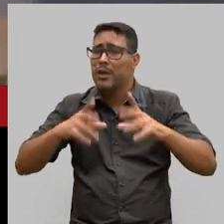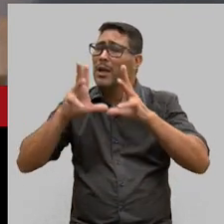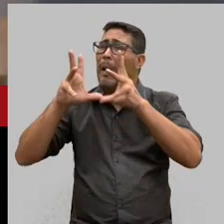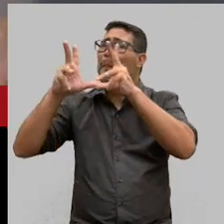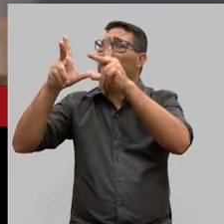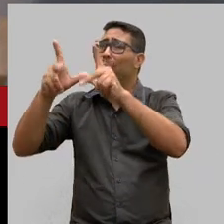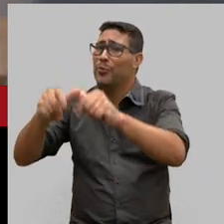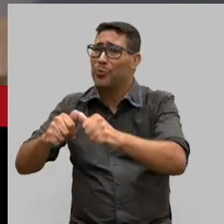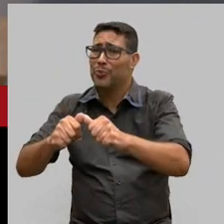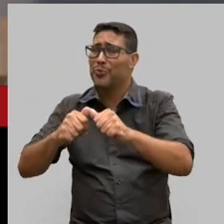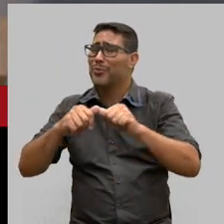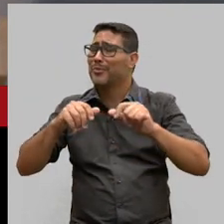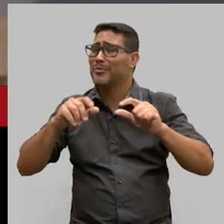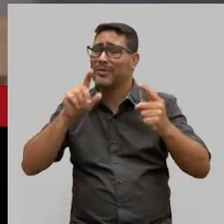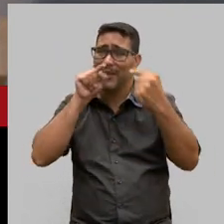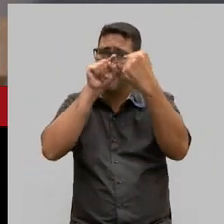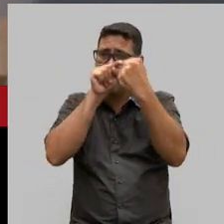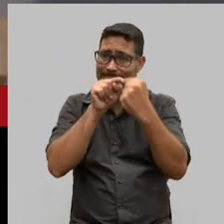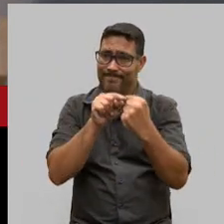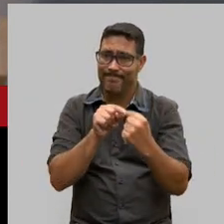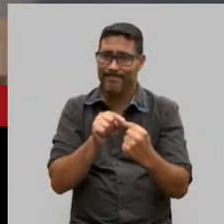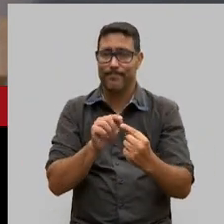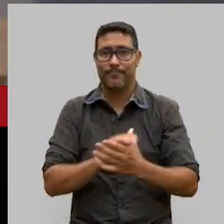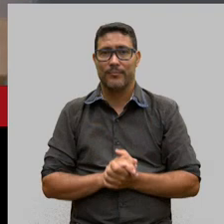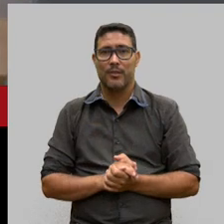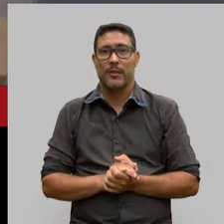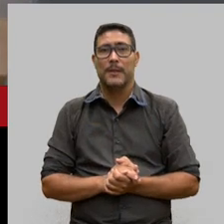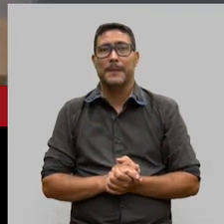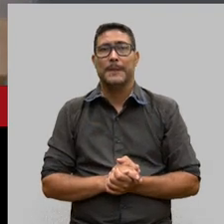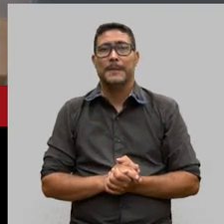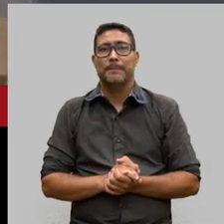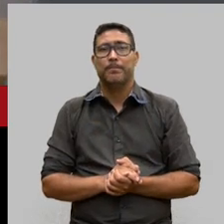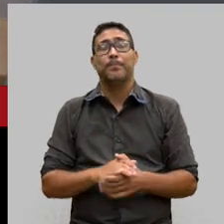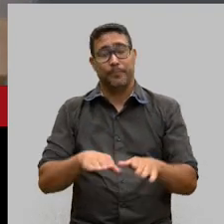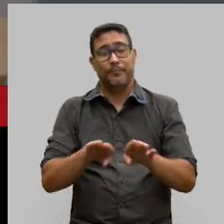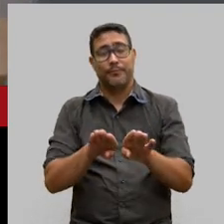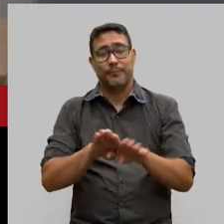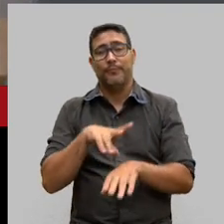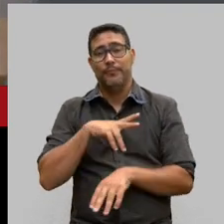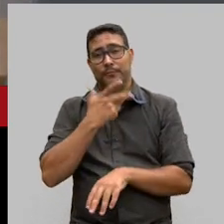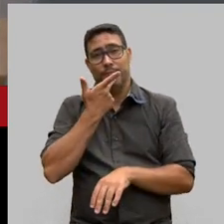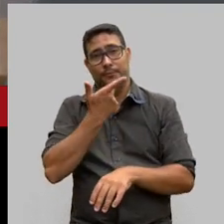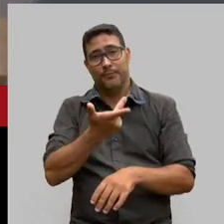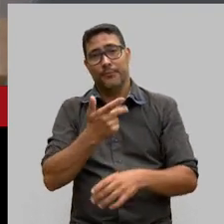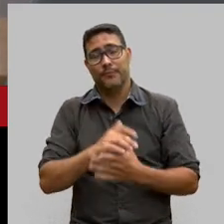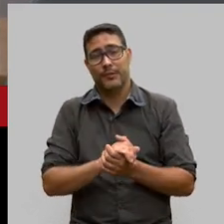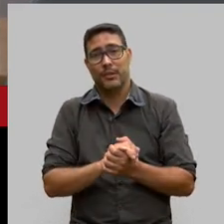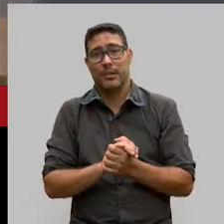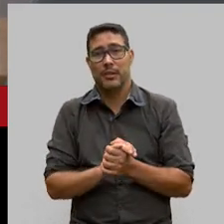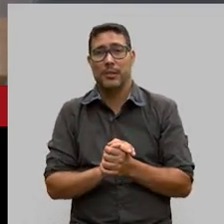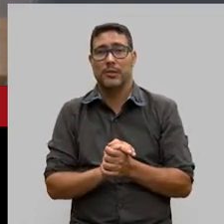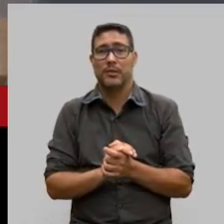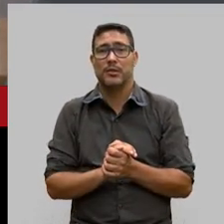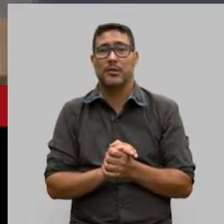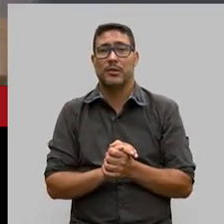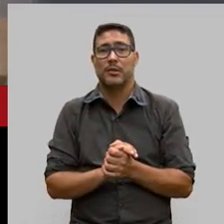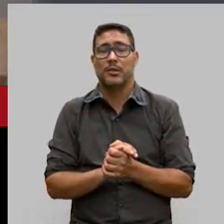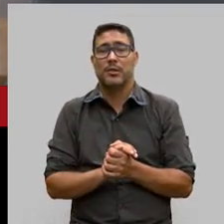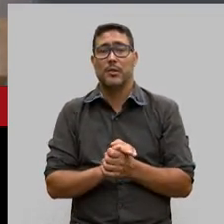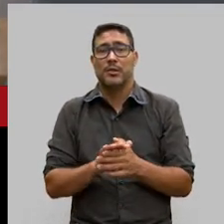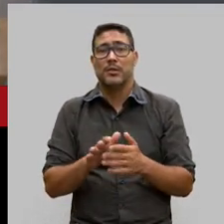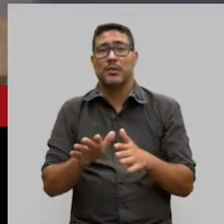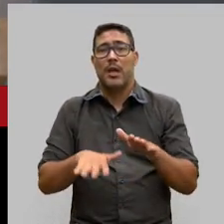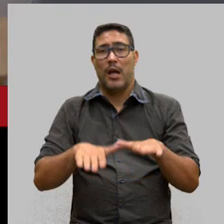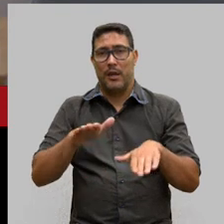todas nessa perspectiva né então eu quero por último quero dizer que de fato eh talvez